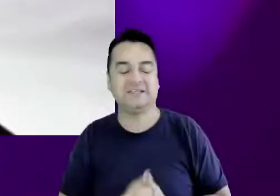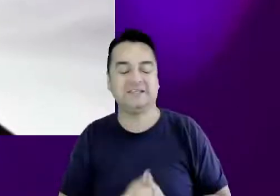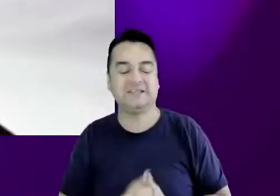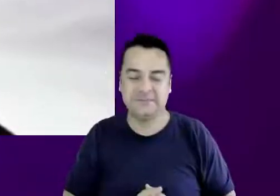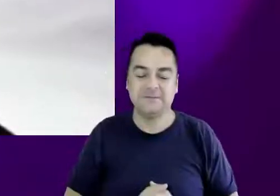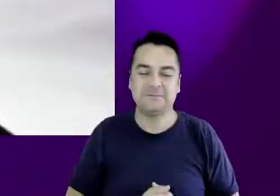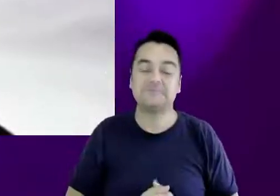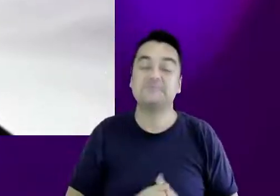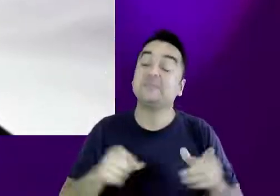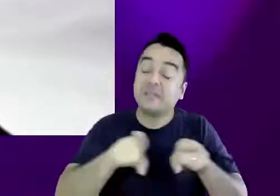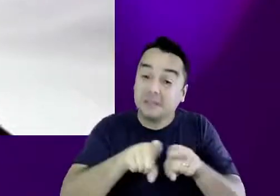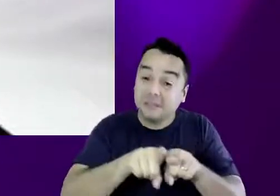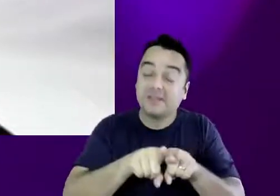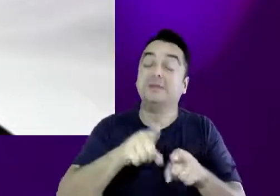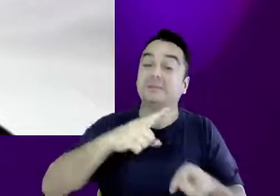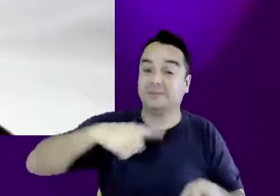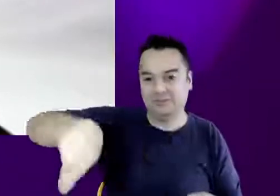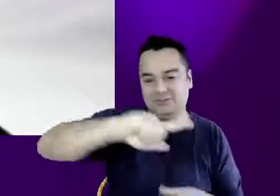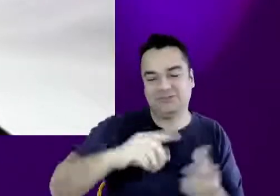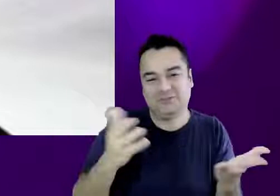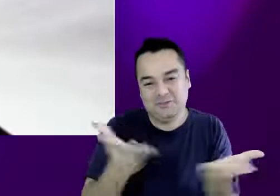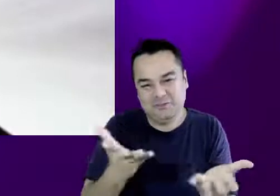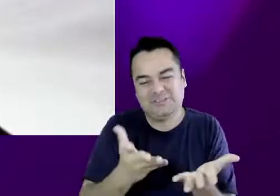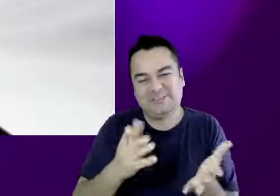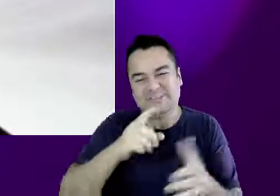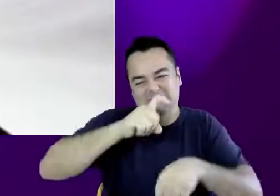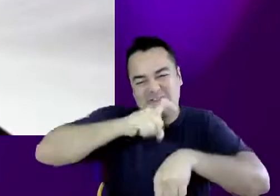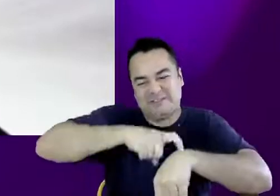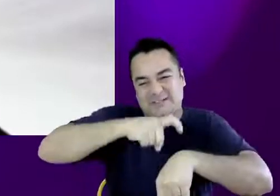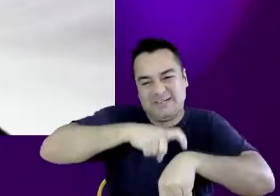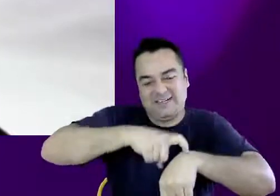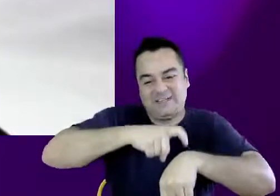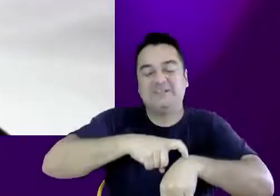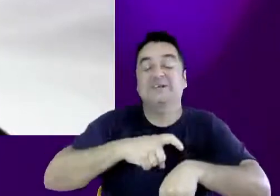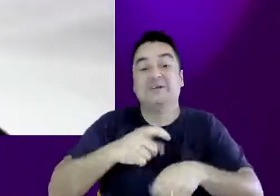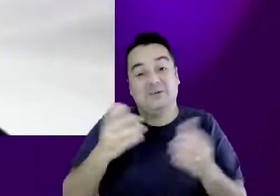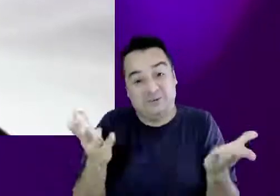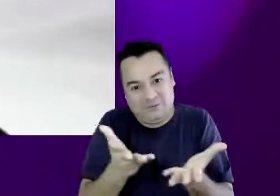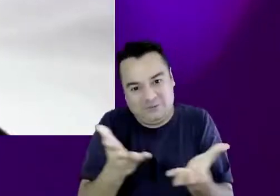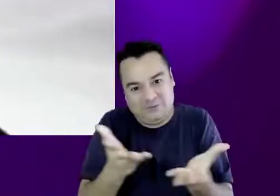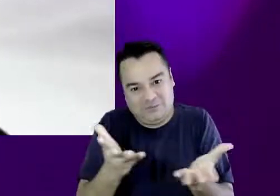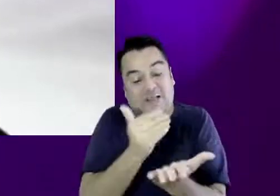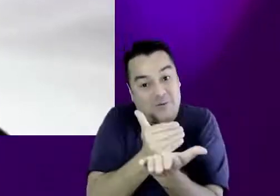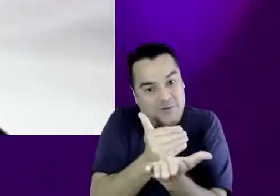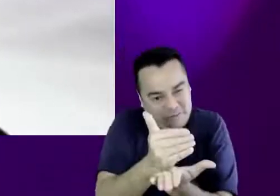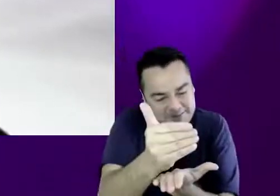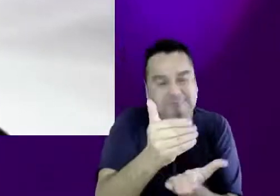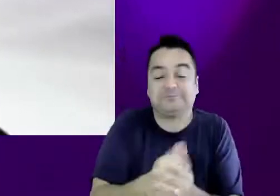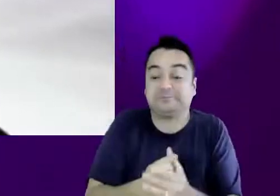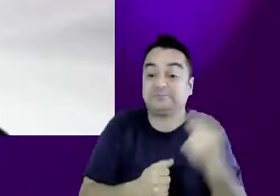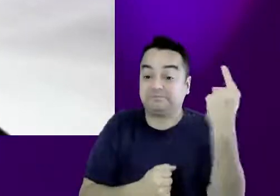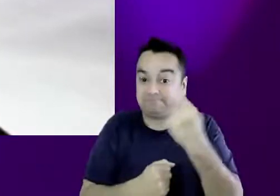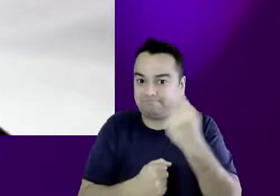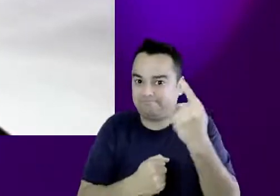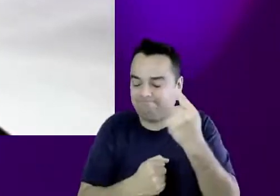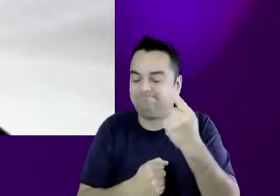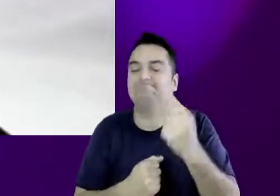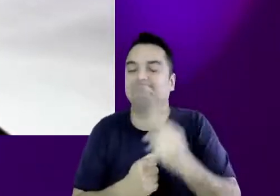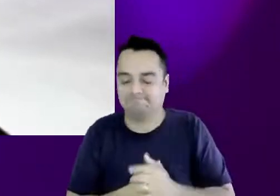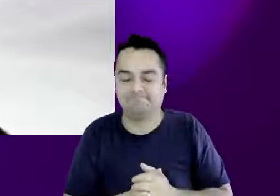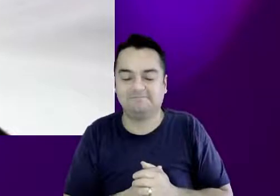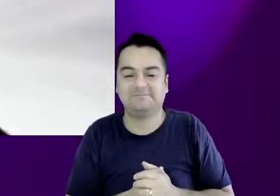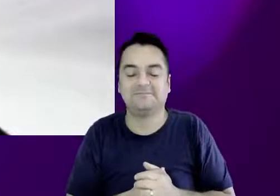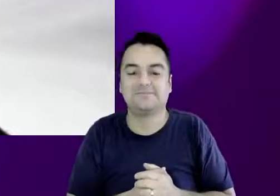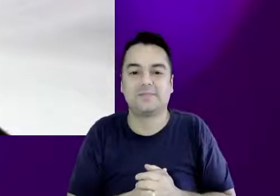para nós honrarmos aqui os nossos horários, né? Então, nós vamos começar com a primeira palestra.